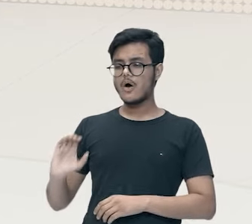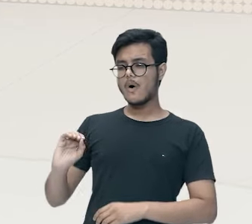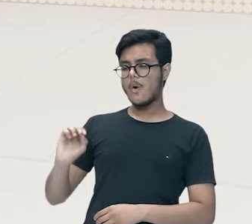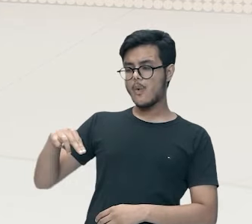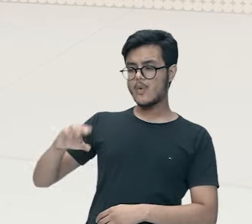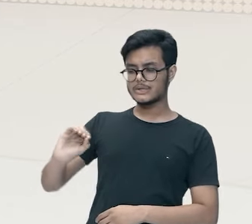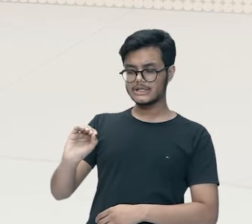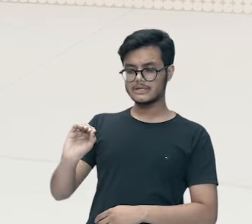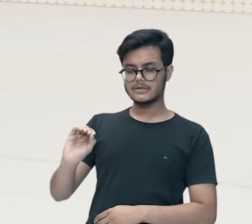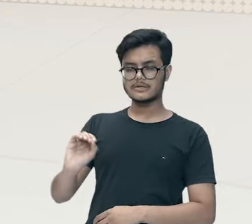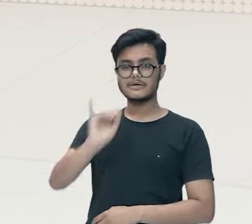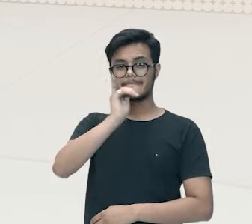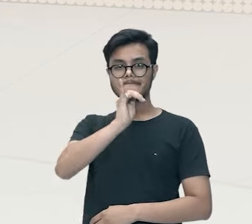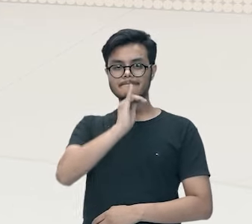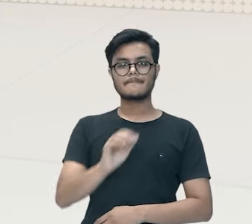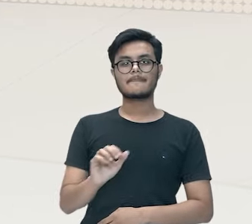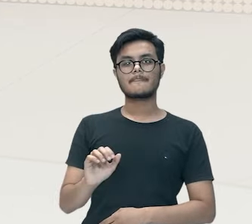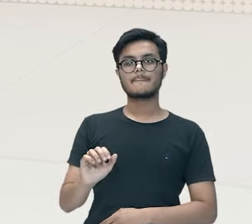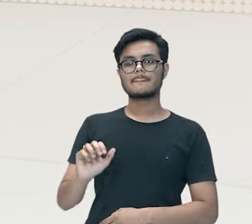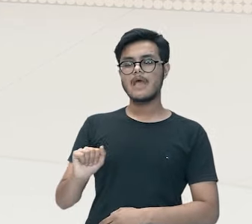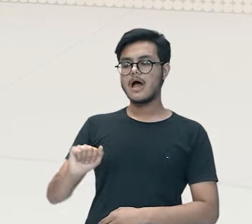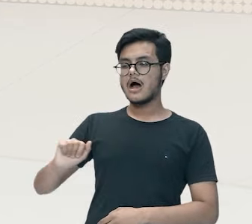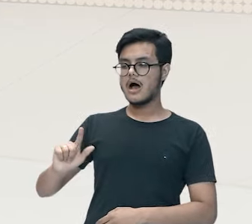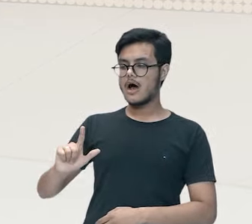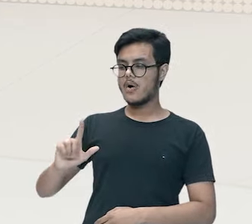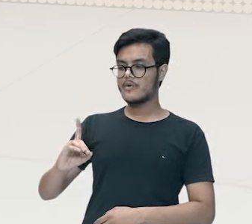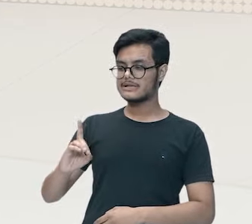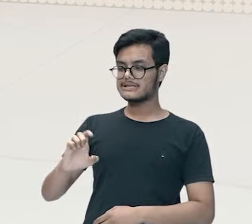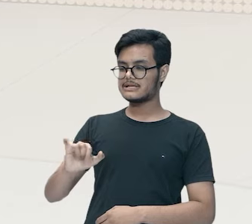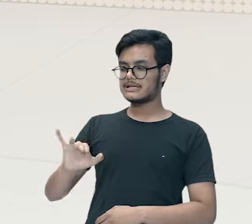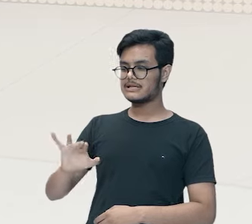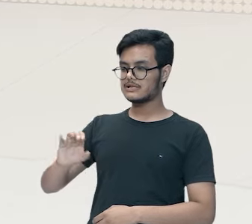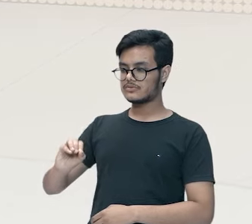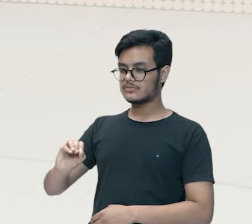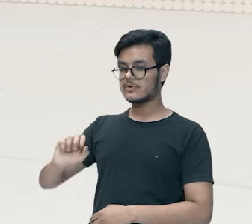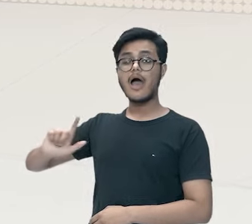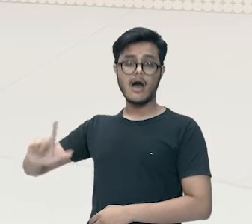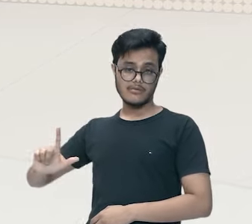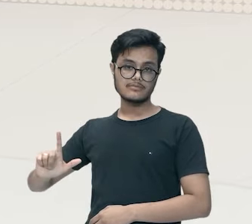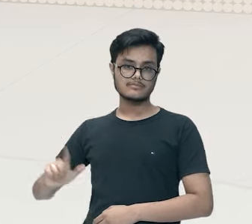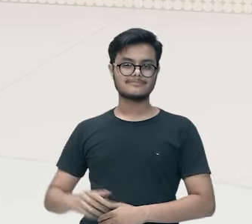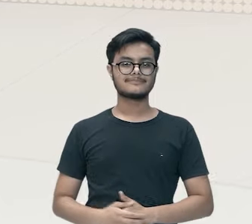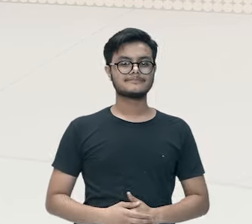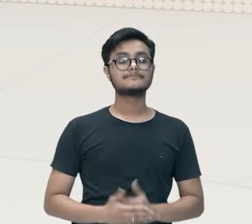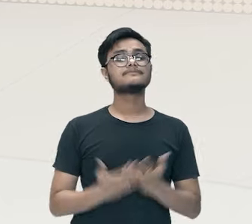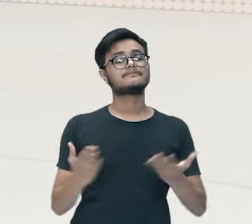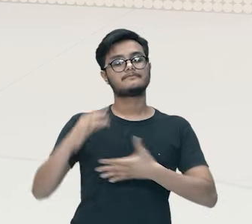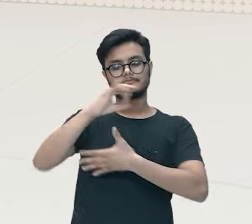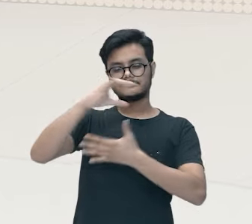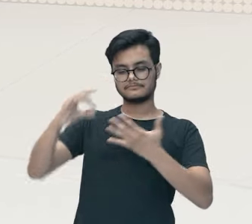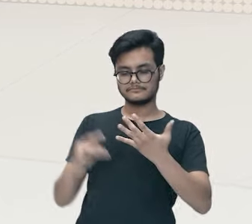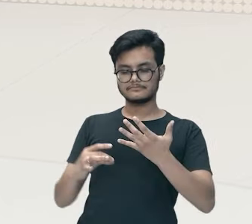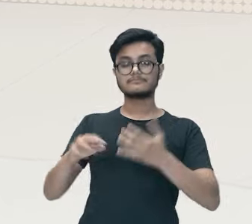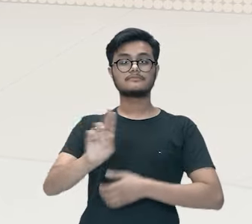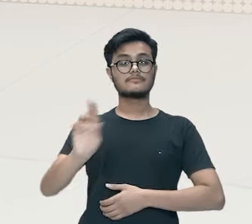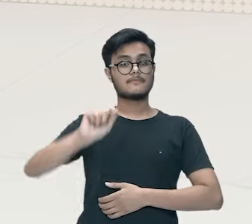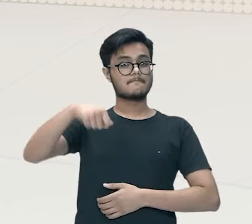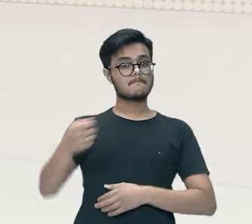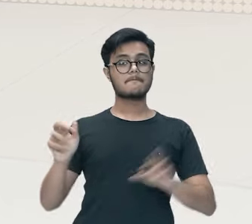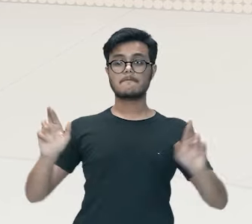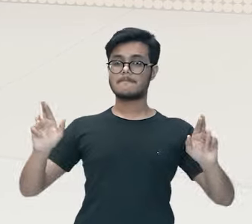for um aldeído, vai terminar em al, tá? Então, para cada função, a gente vai ter um sufixo especial. Toda vez